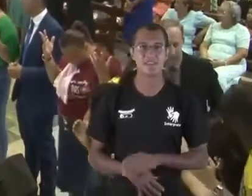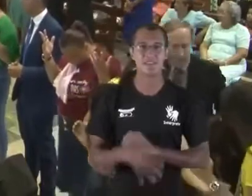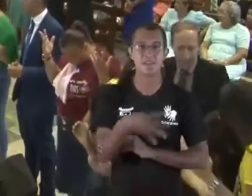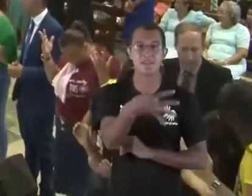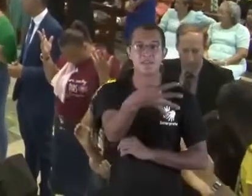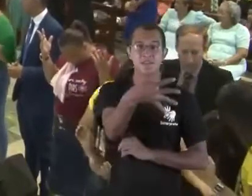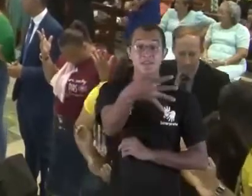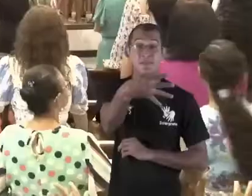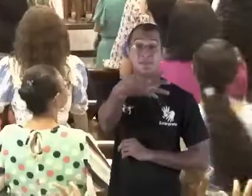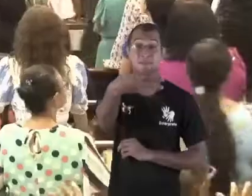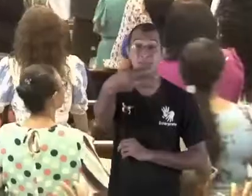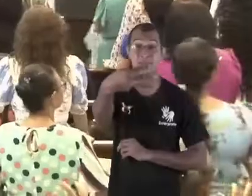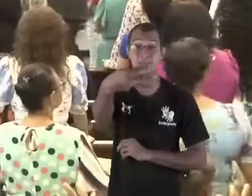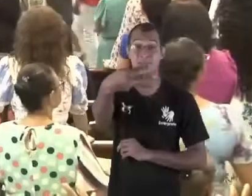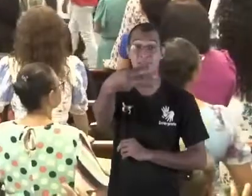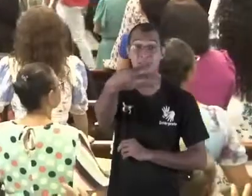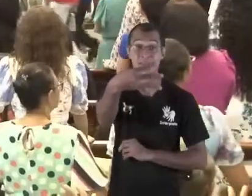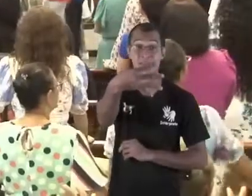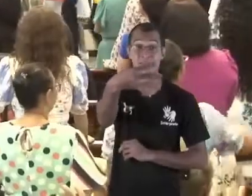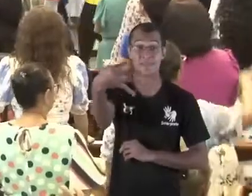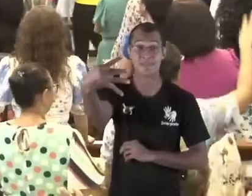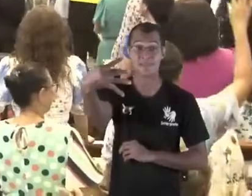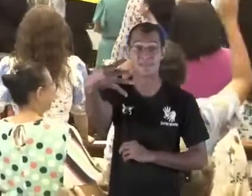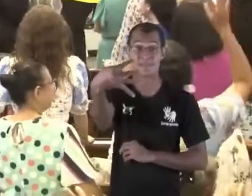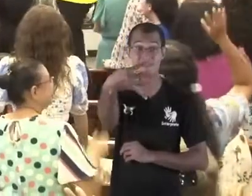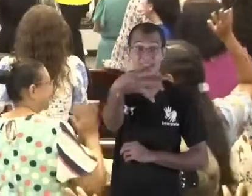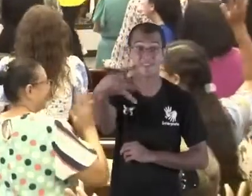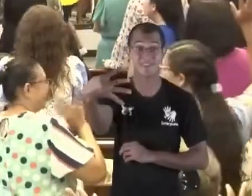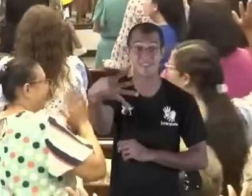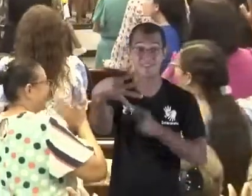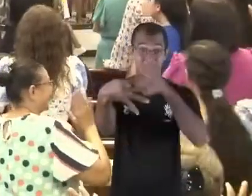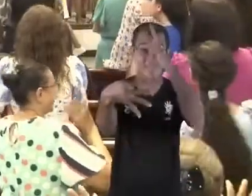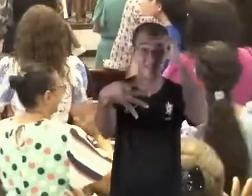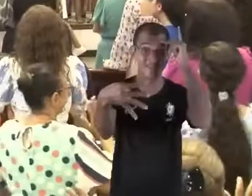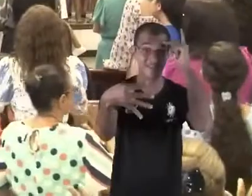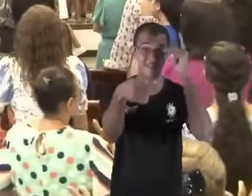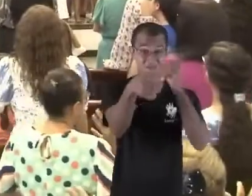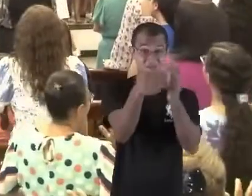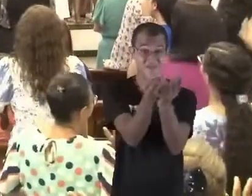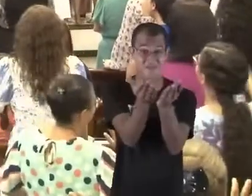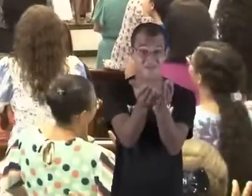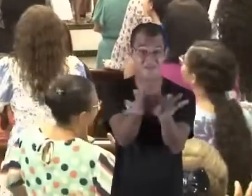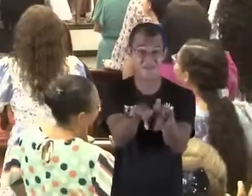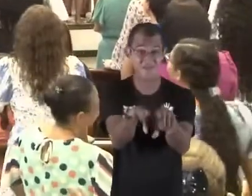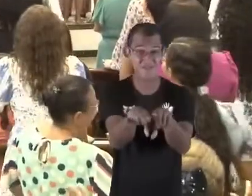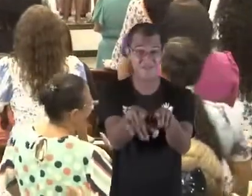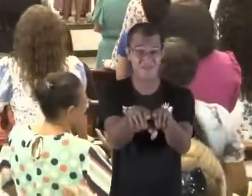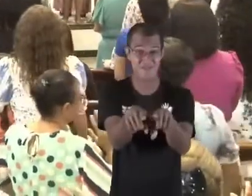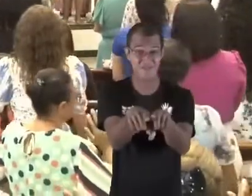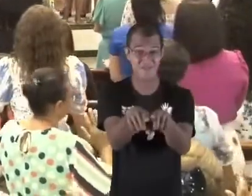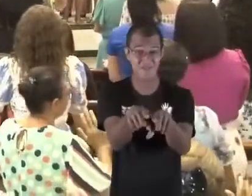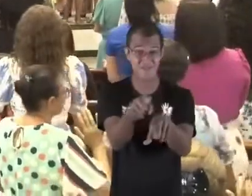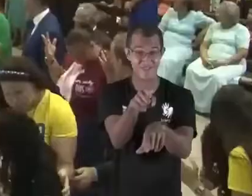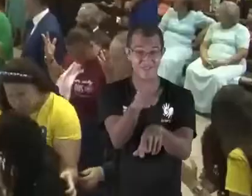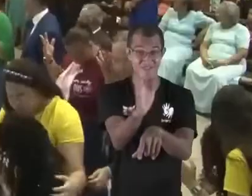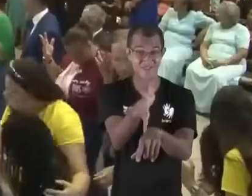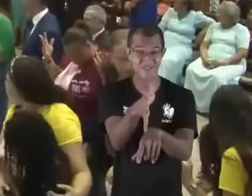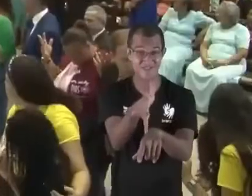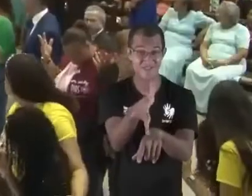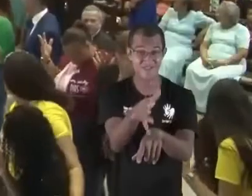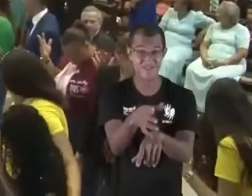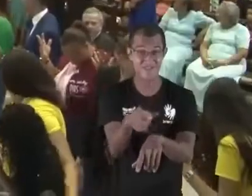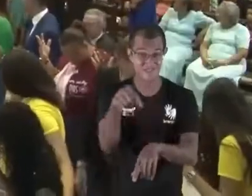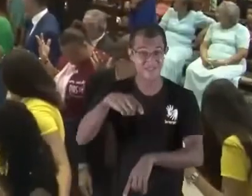Eu estou esperando a 44ª. Já chegou. 45ª. 46ª.